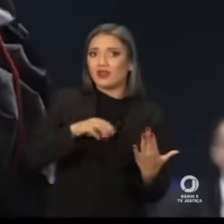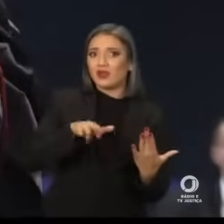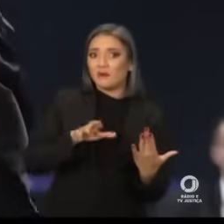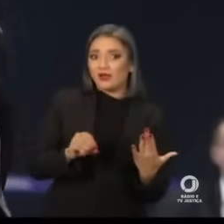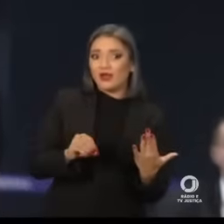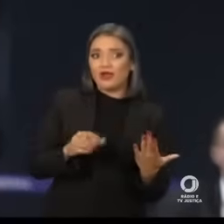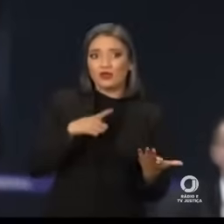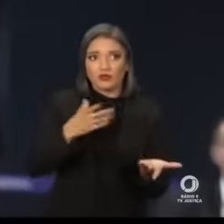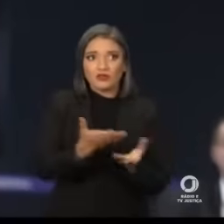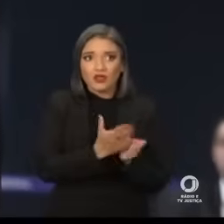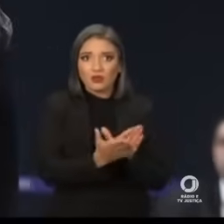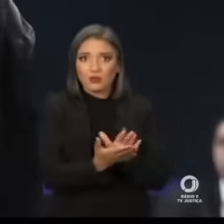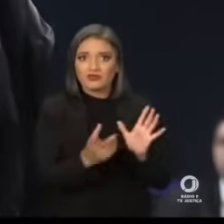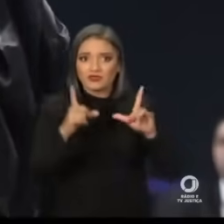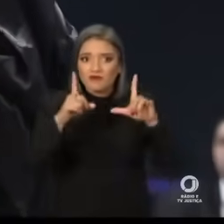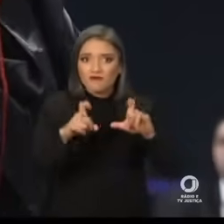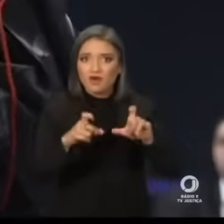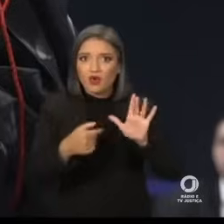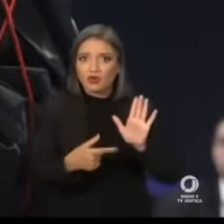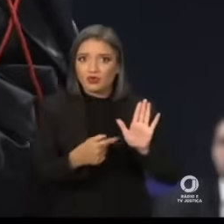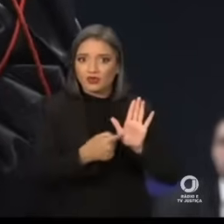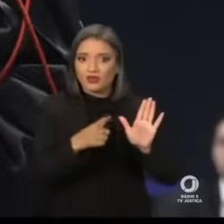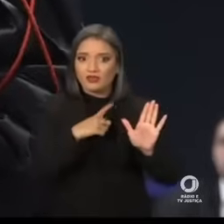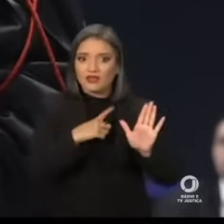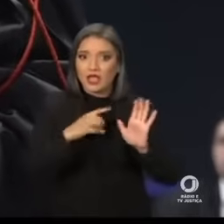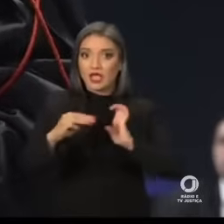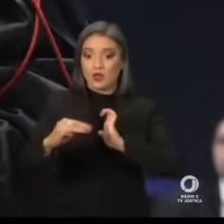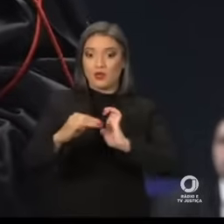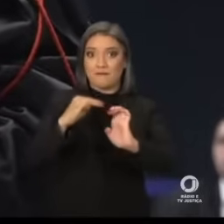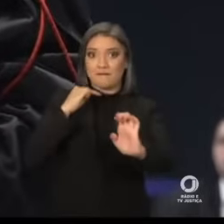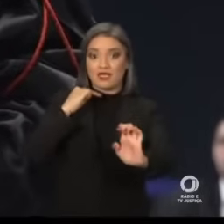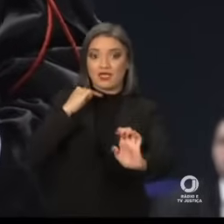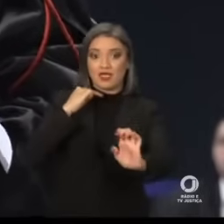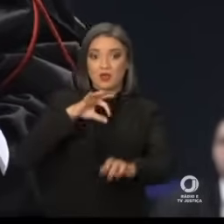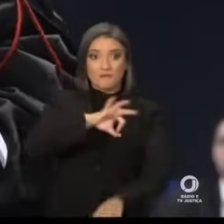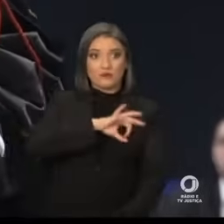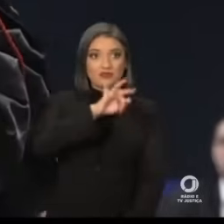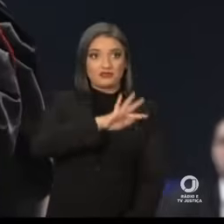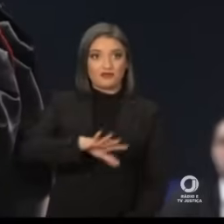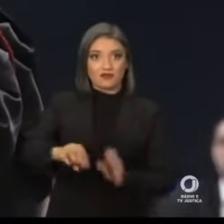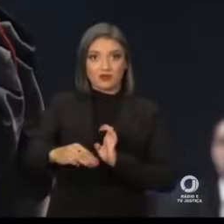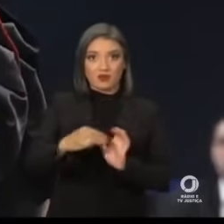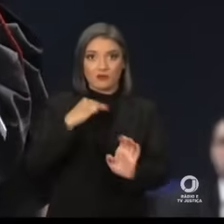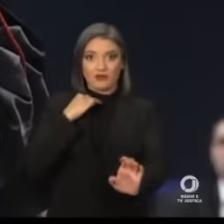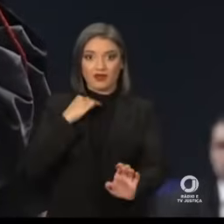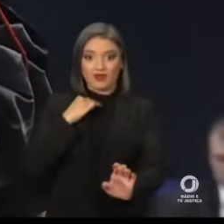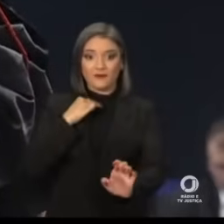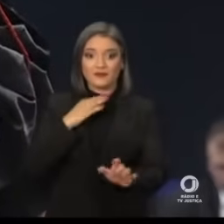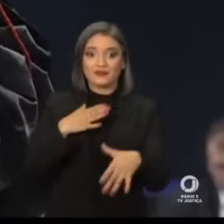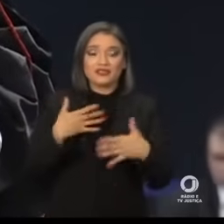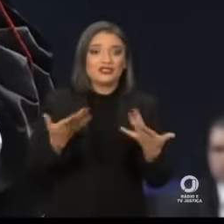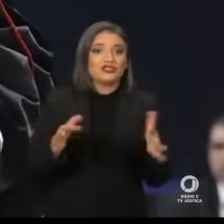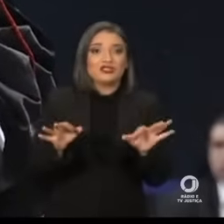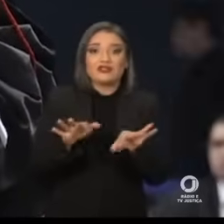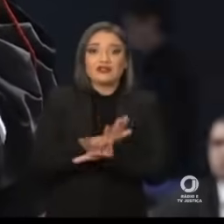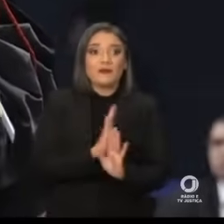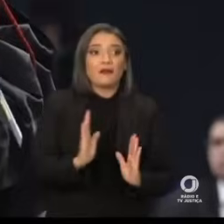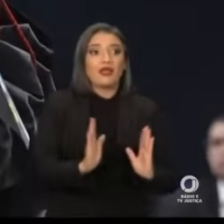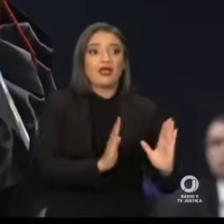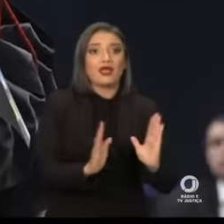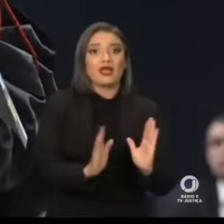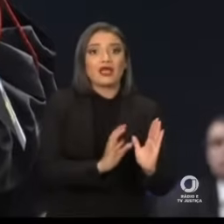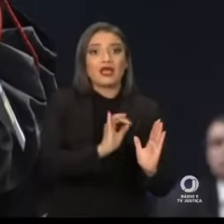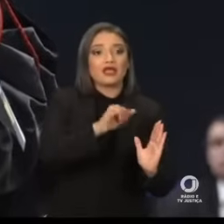autos, eu fiz até a foto do e-mail que eu recebi da Polícia Federal. Já tinha acabado a instrução.